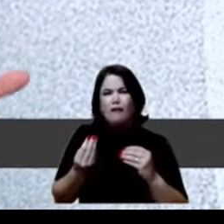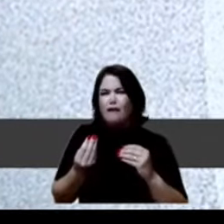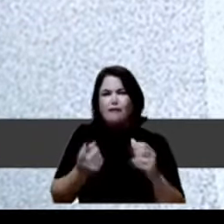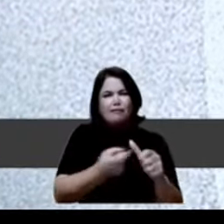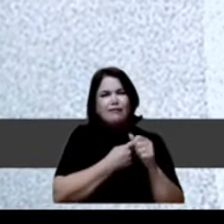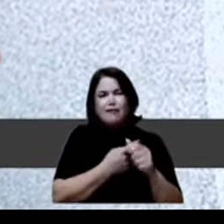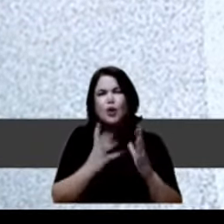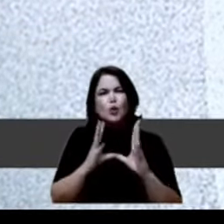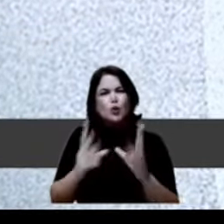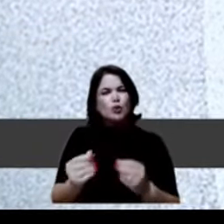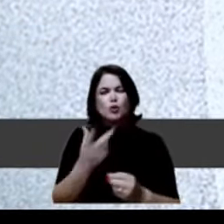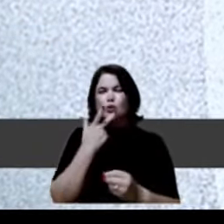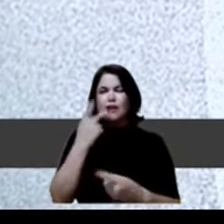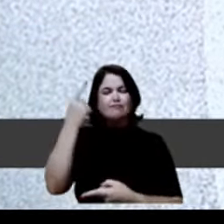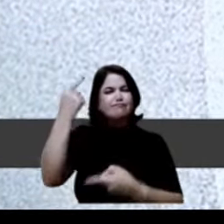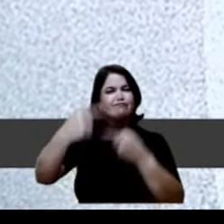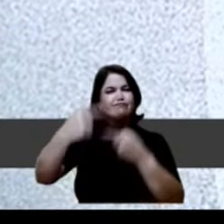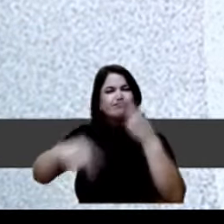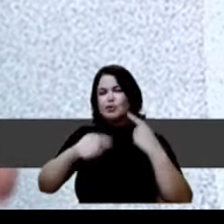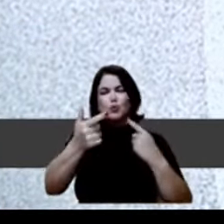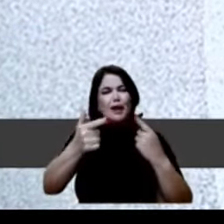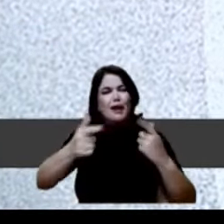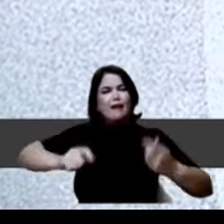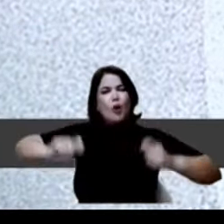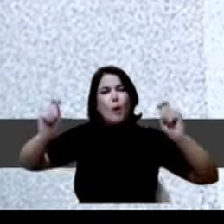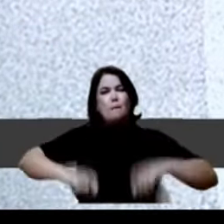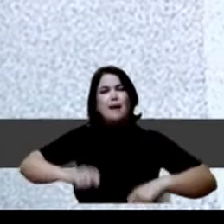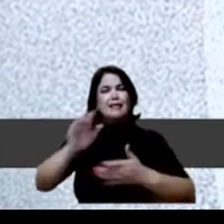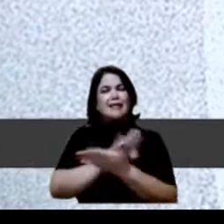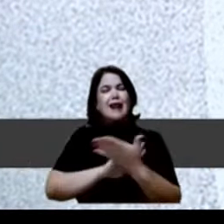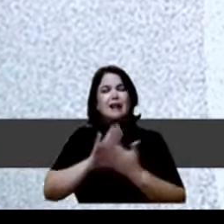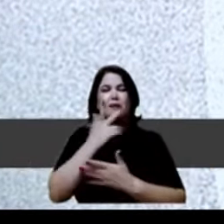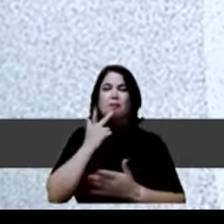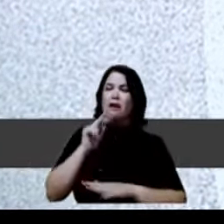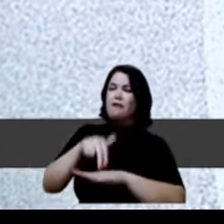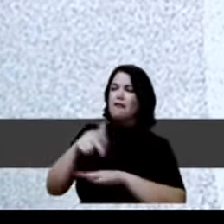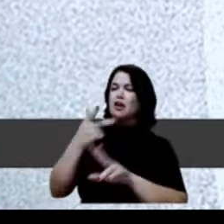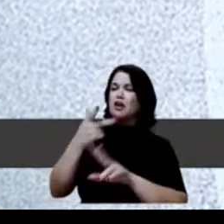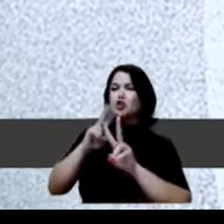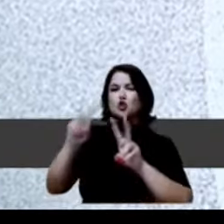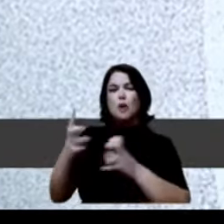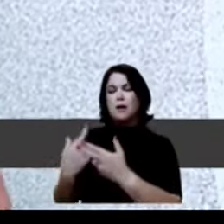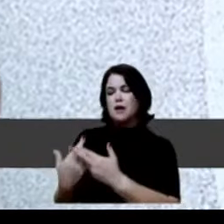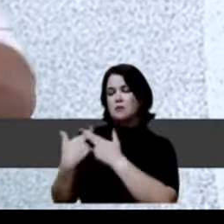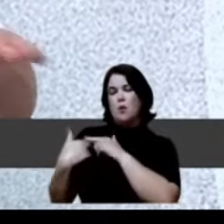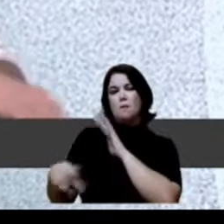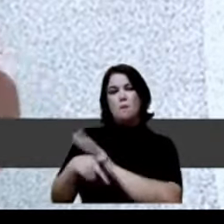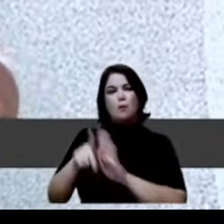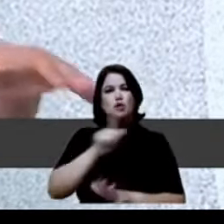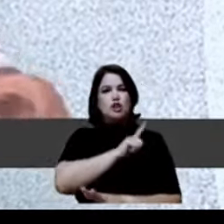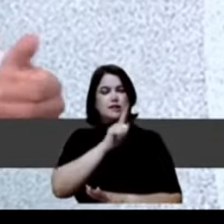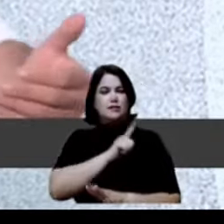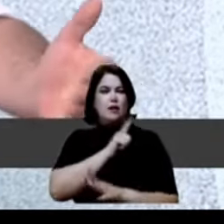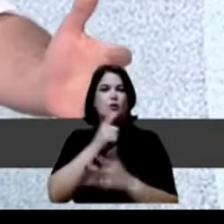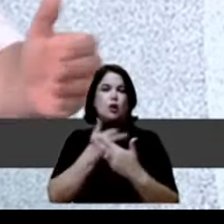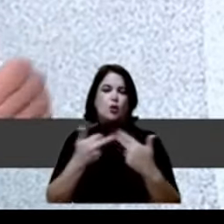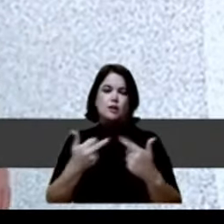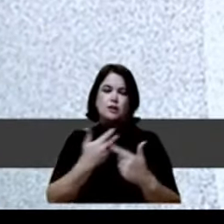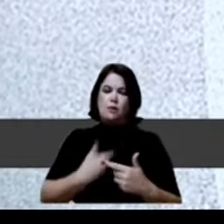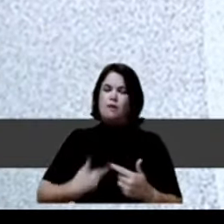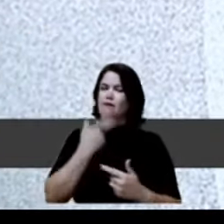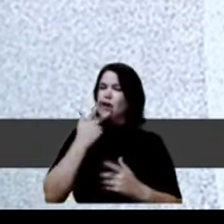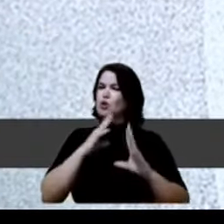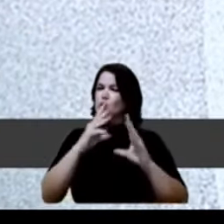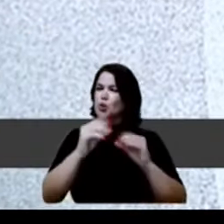não tem coerência, não tem autoridade para vir aqui. O Boulos está preocupado com déficit? Na gestão da coisa pública. O cara acompanha